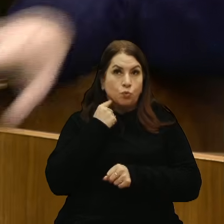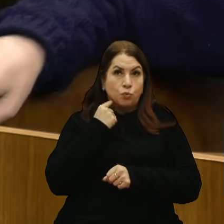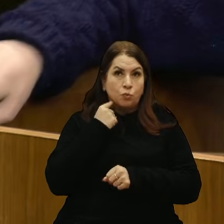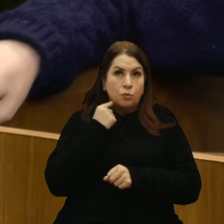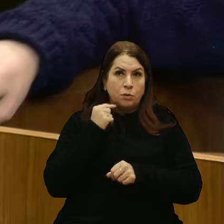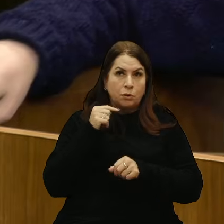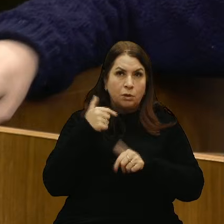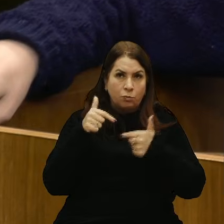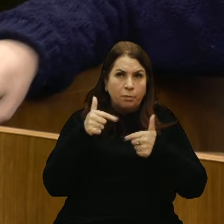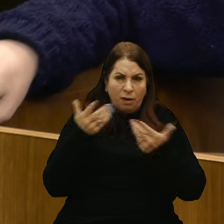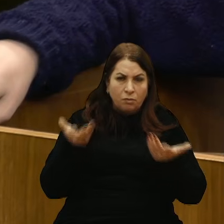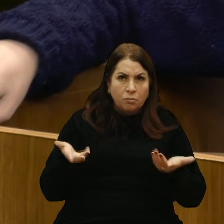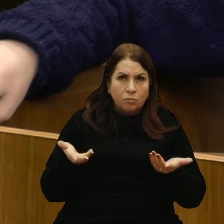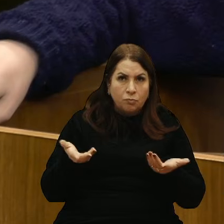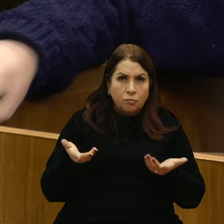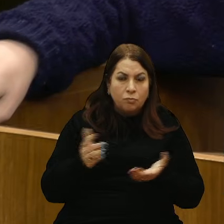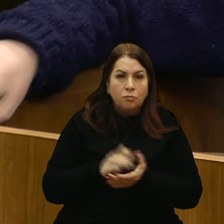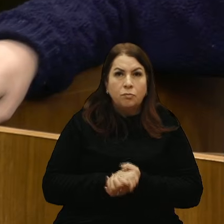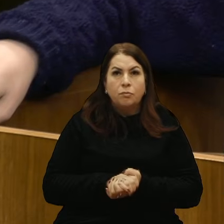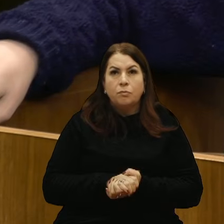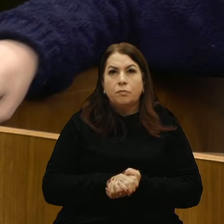dos trabalhadores?